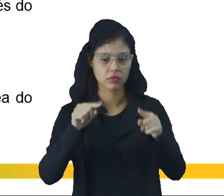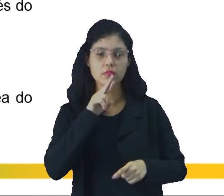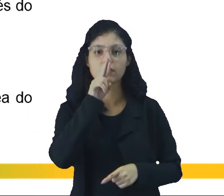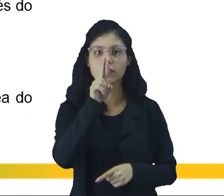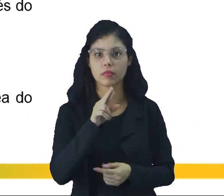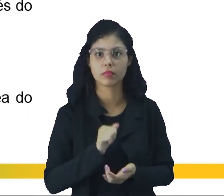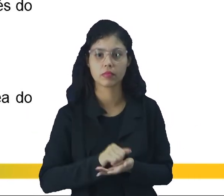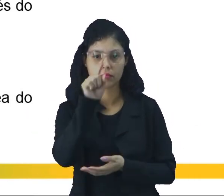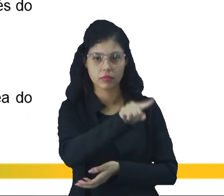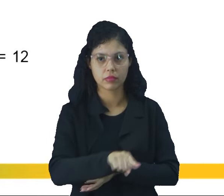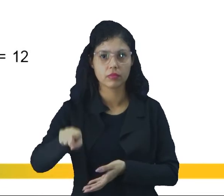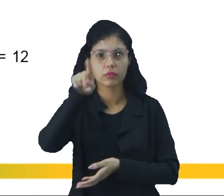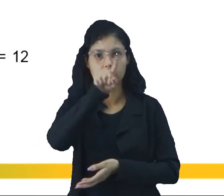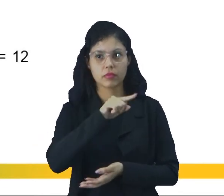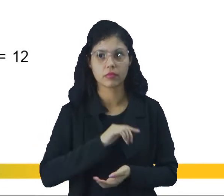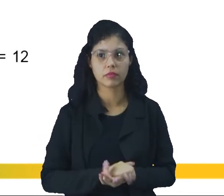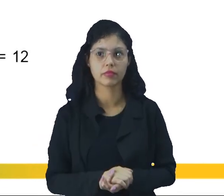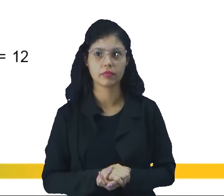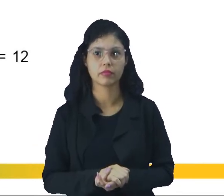do círculo.